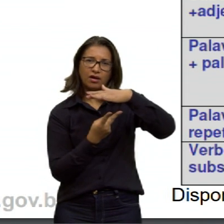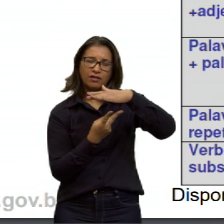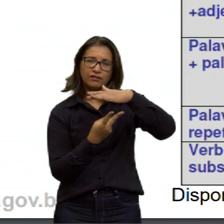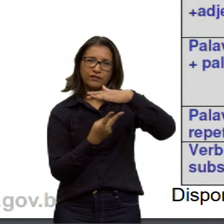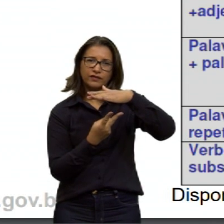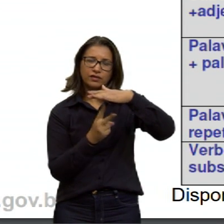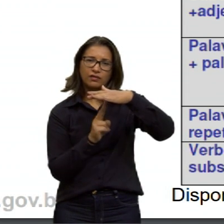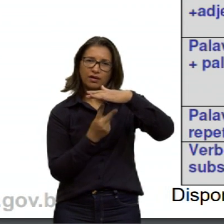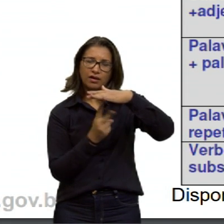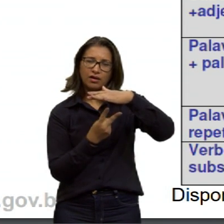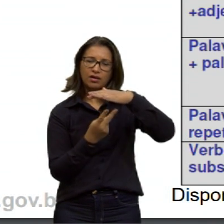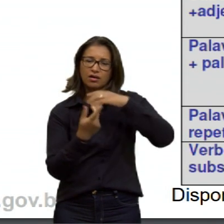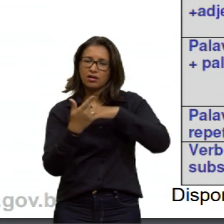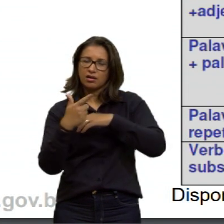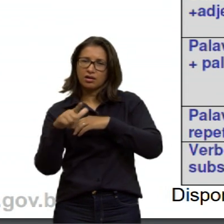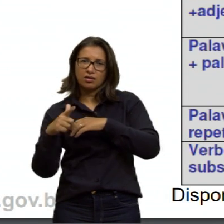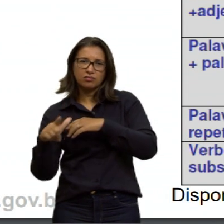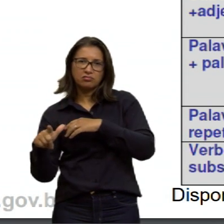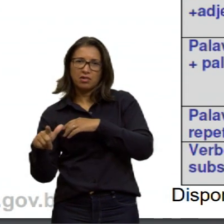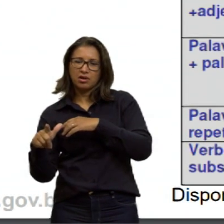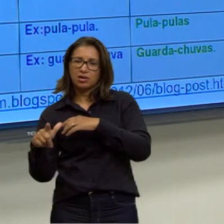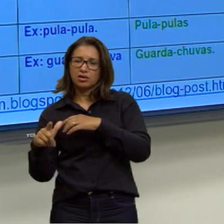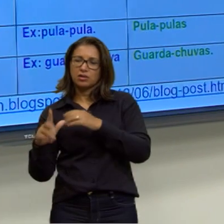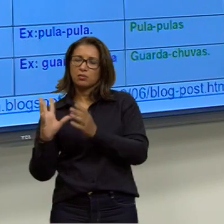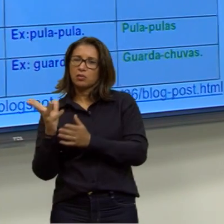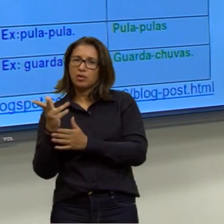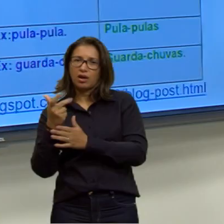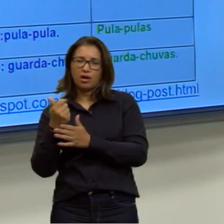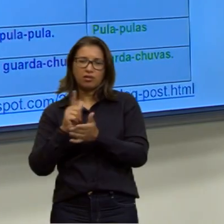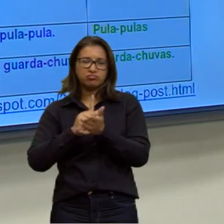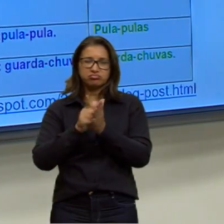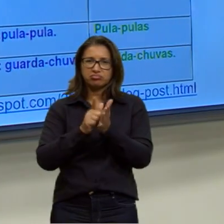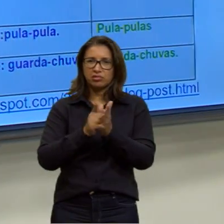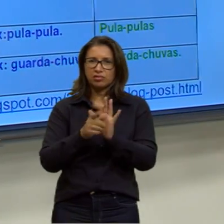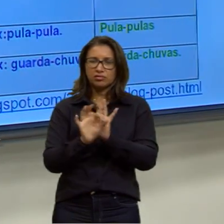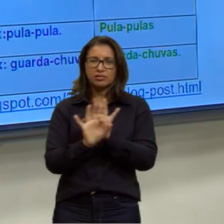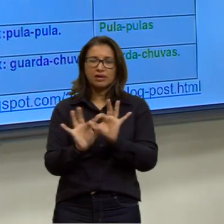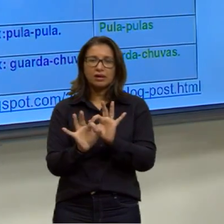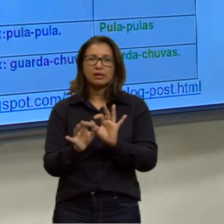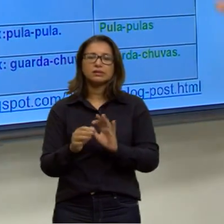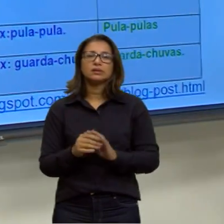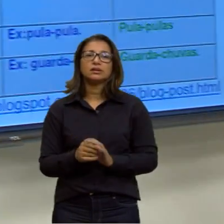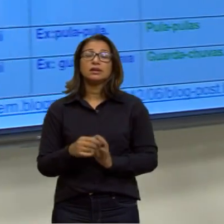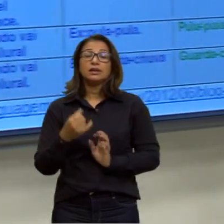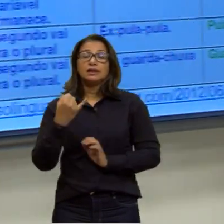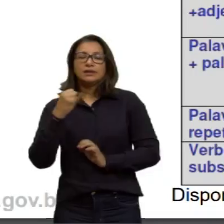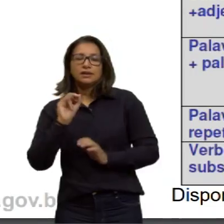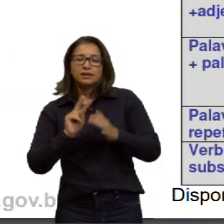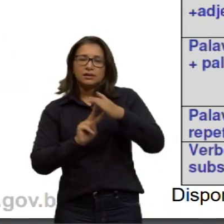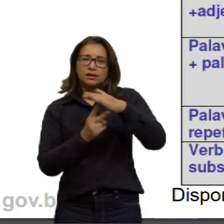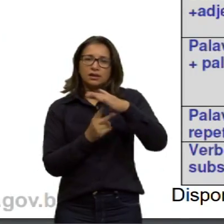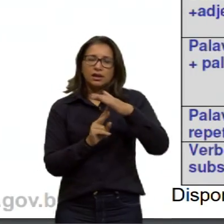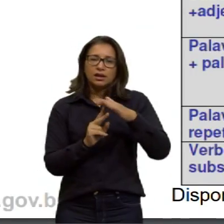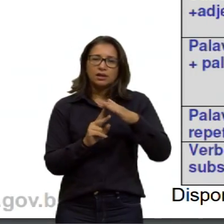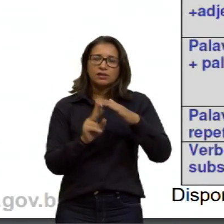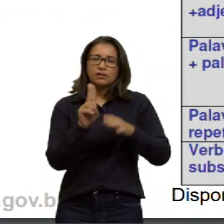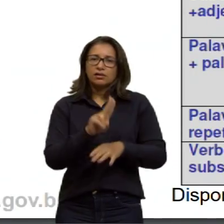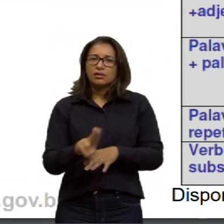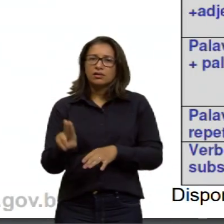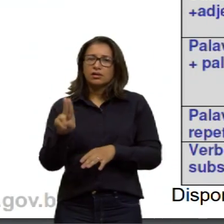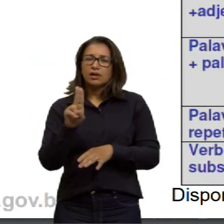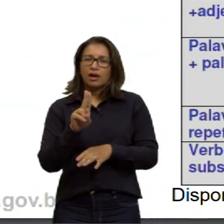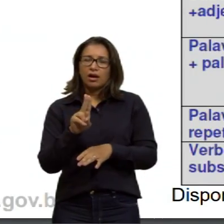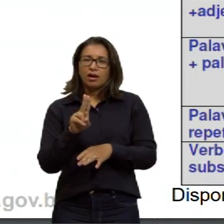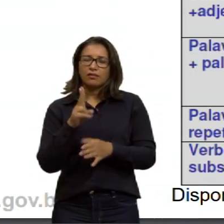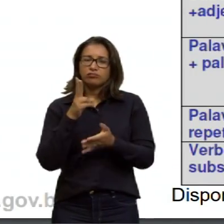bastante não faz plural não faz gênero tá se elas são invariáveis oi gente vai fazer assim a gente